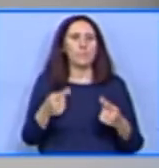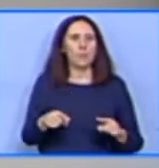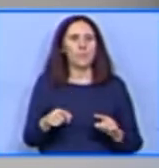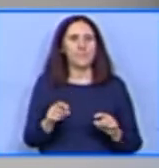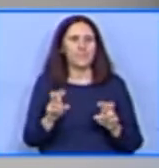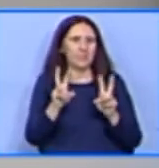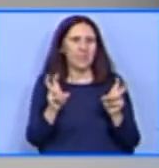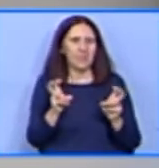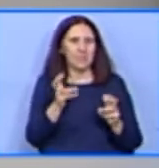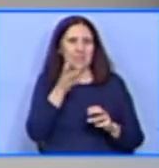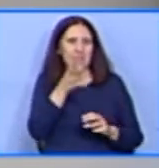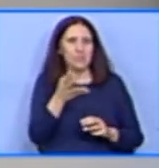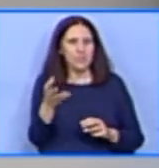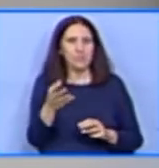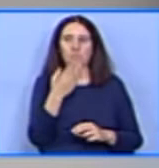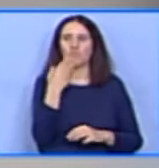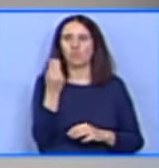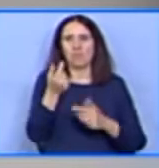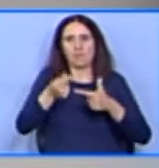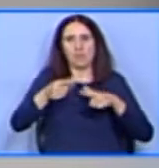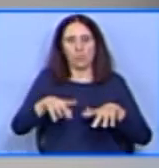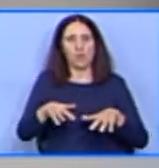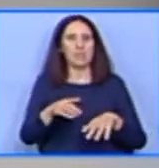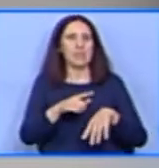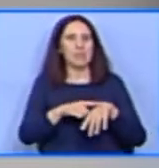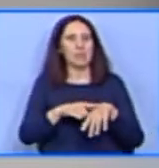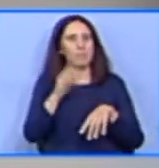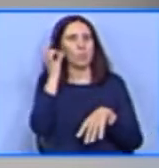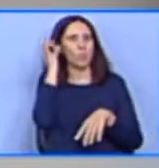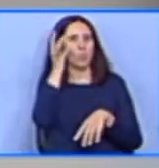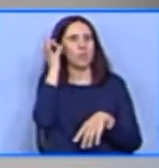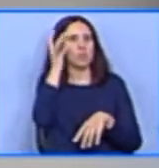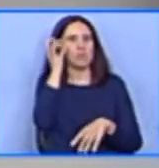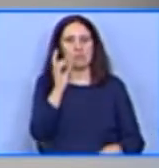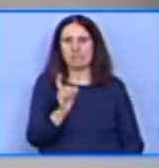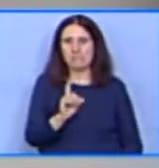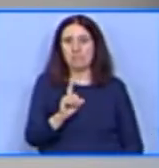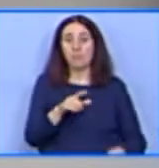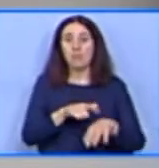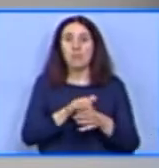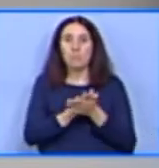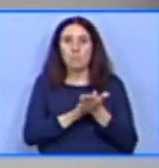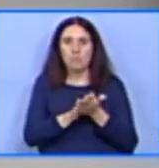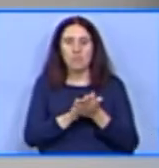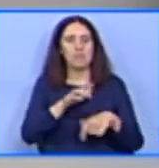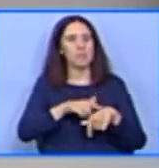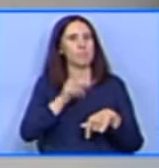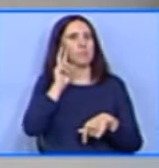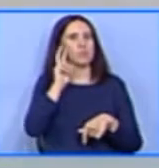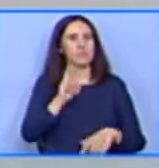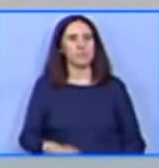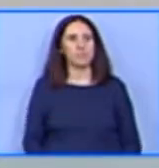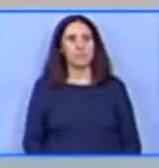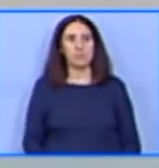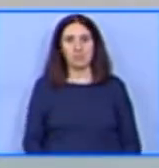hoje diz a linguagem jovem, curtir o tempo, mas seja aproveitar o tempo, valorizar o tempo. A questão é